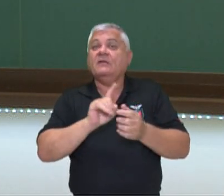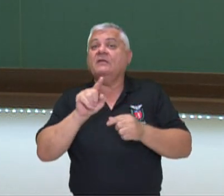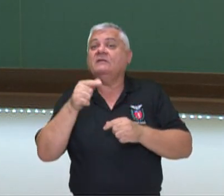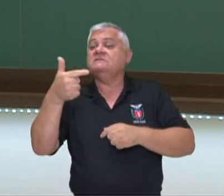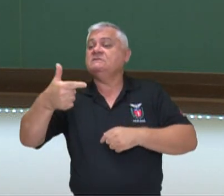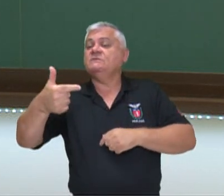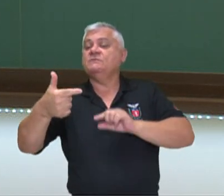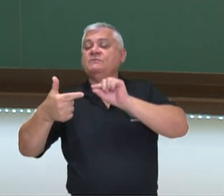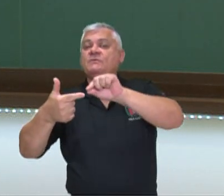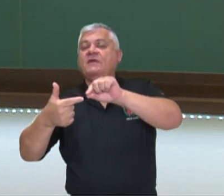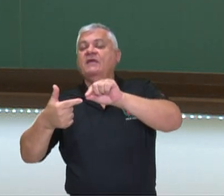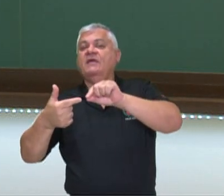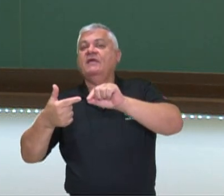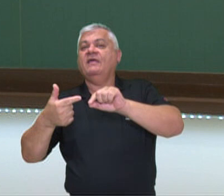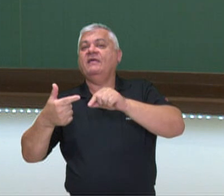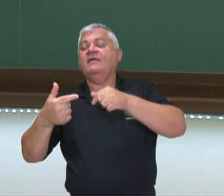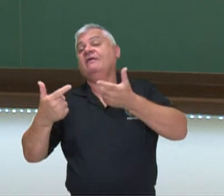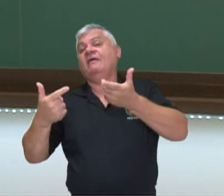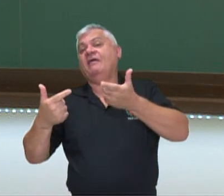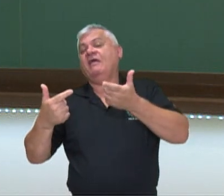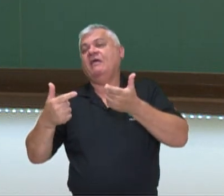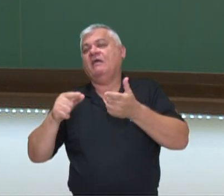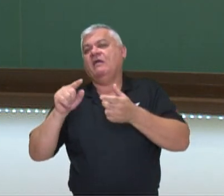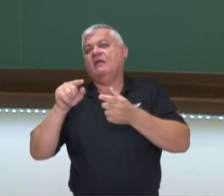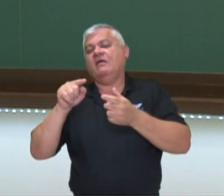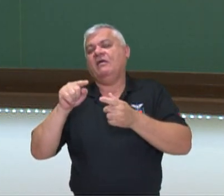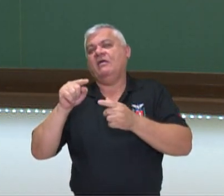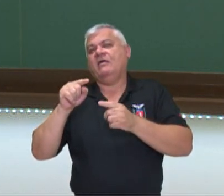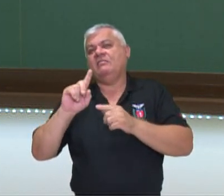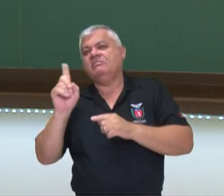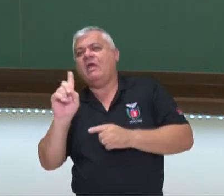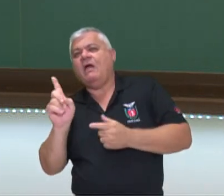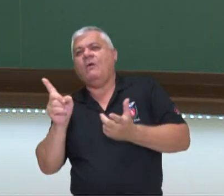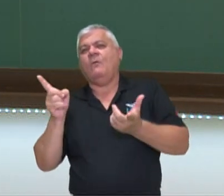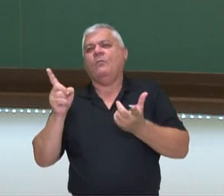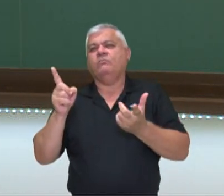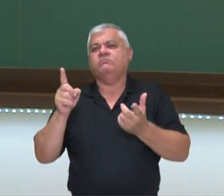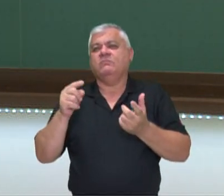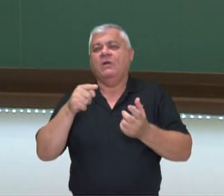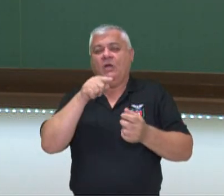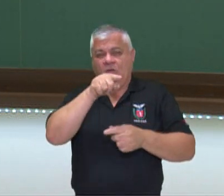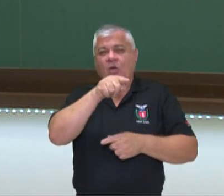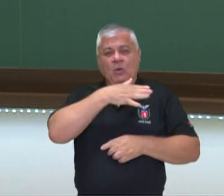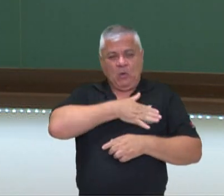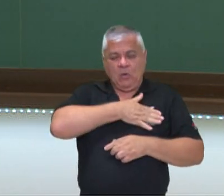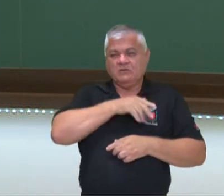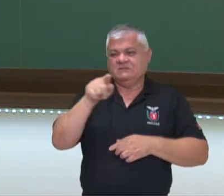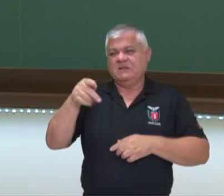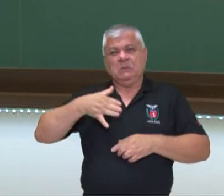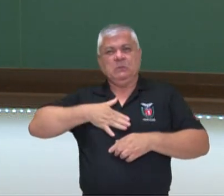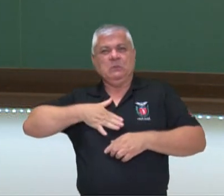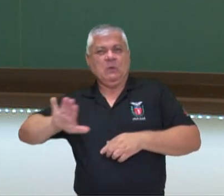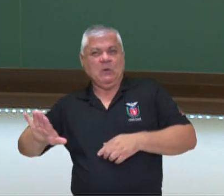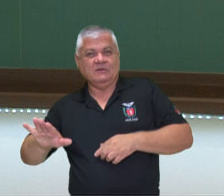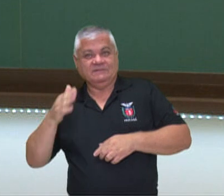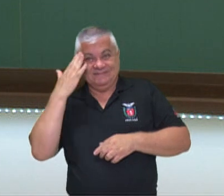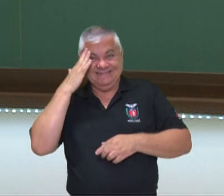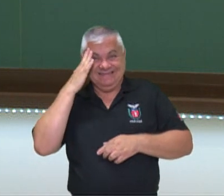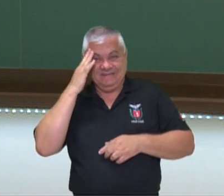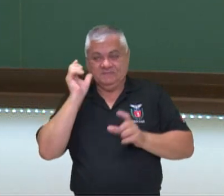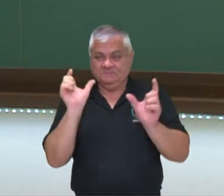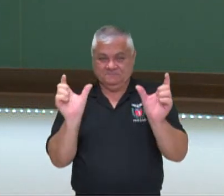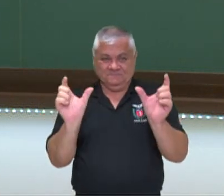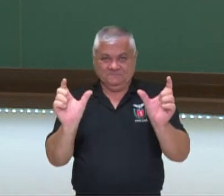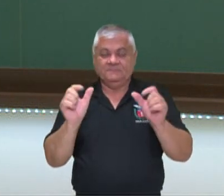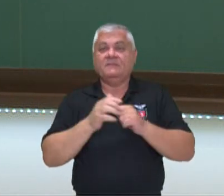dele na forma negativa, com a auxiliar de negação que eu já falei para vocês, o doesn't, porque nós estamos usando she, estamos falando